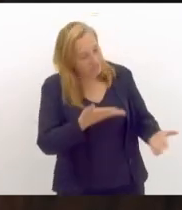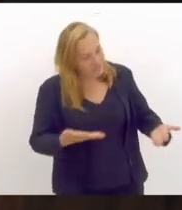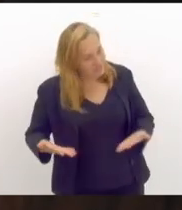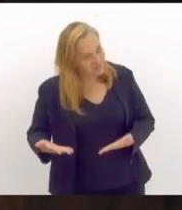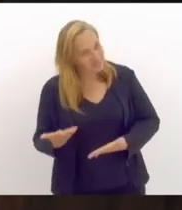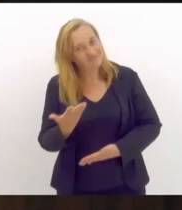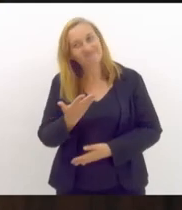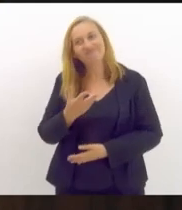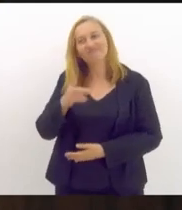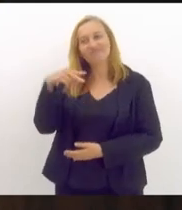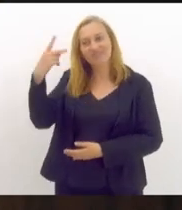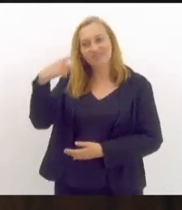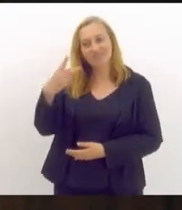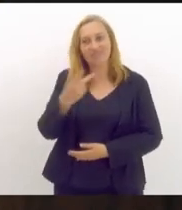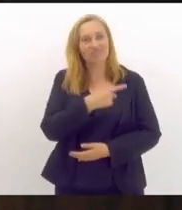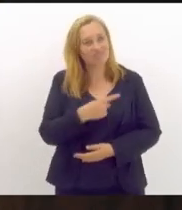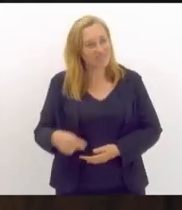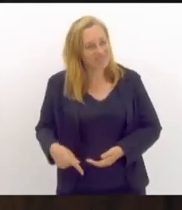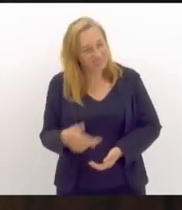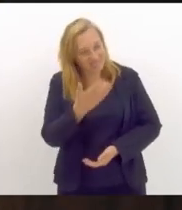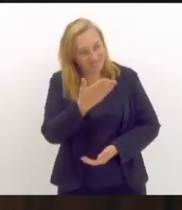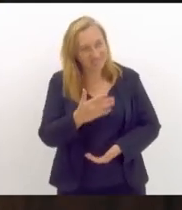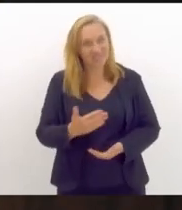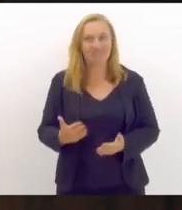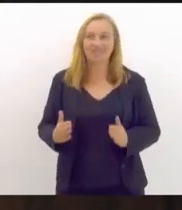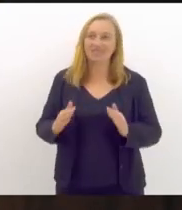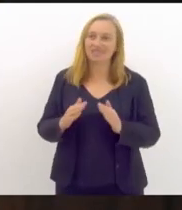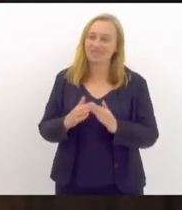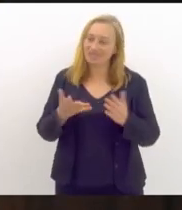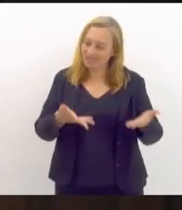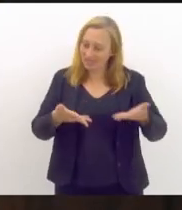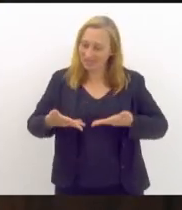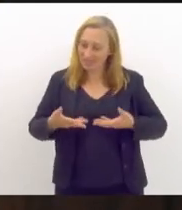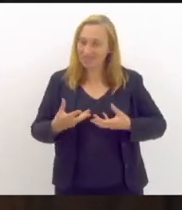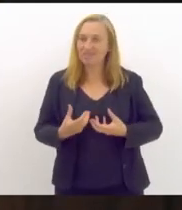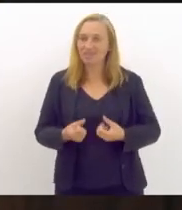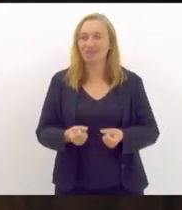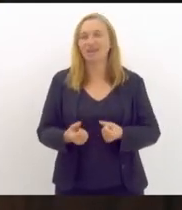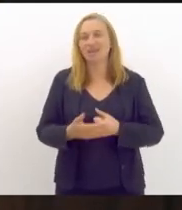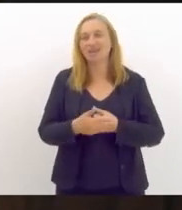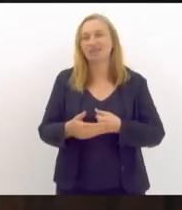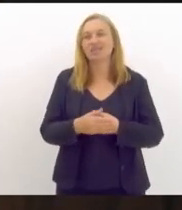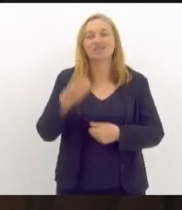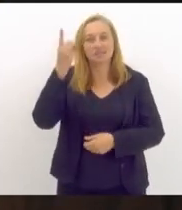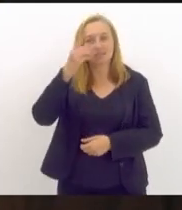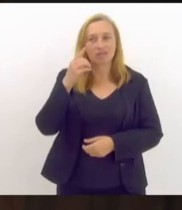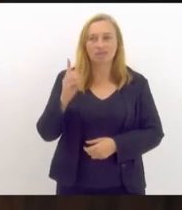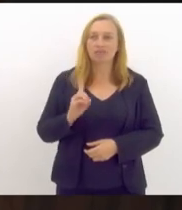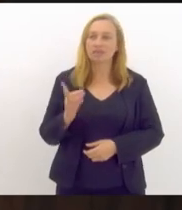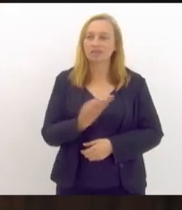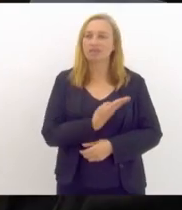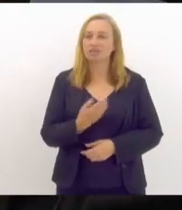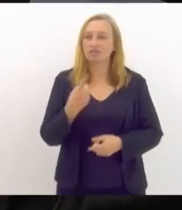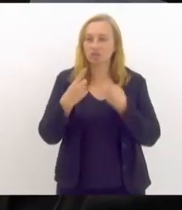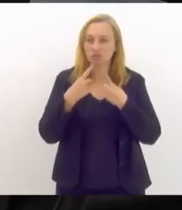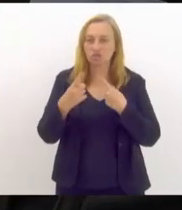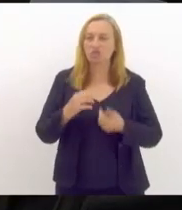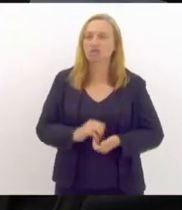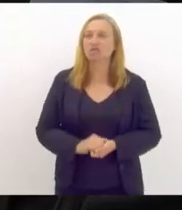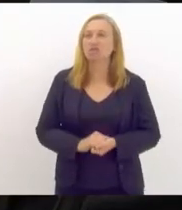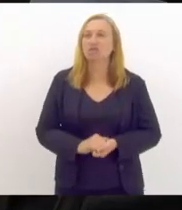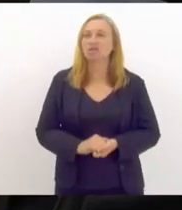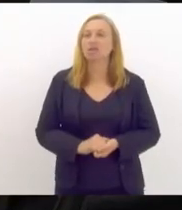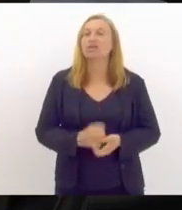bem-vindo Vereador e Presidente sacado de recebe com muito carinho deputada danibal para discutir para discutir